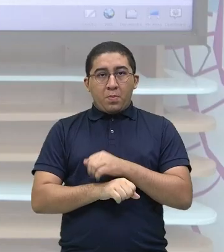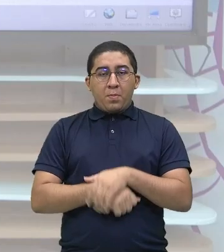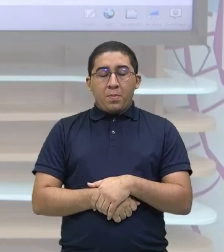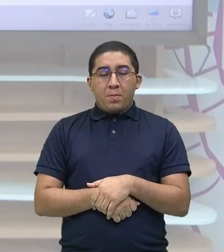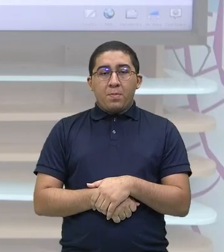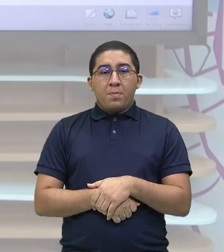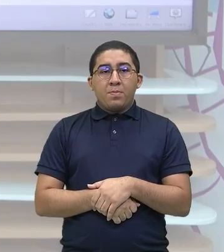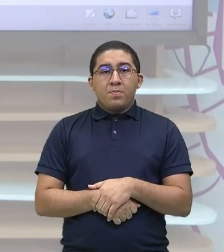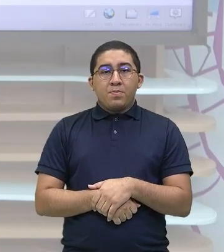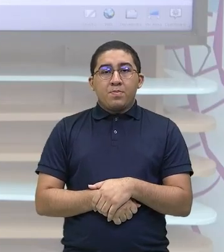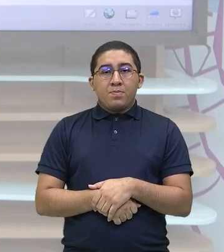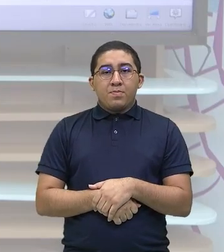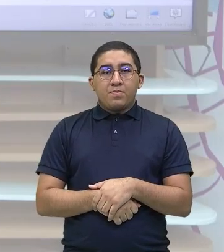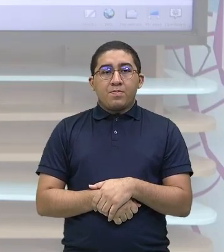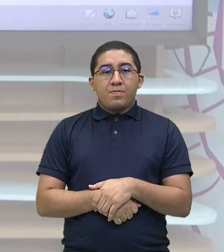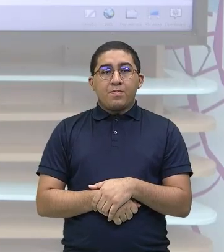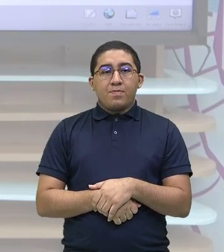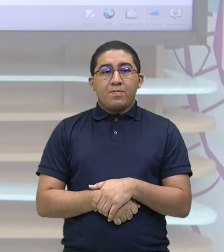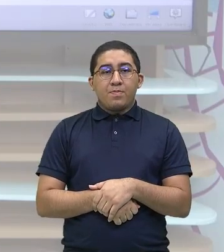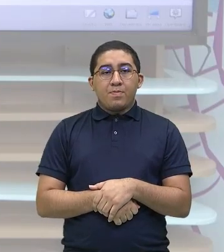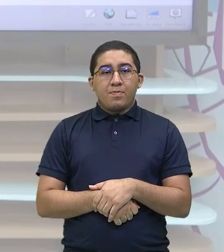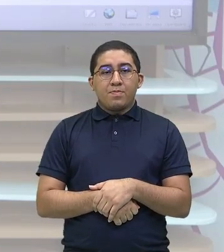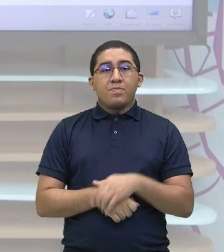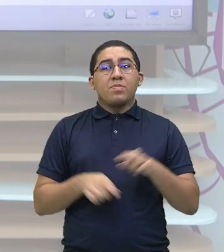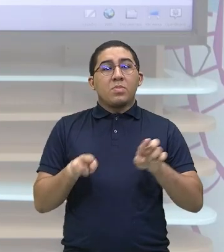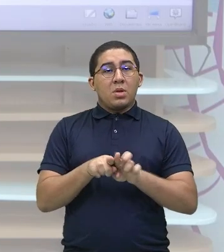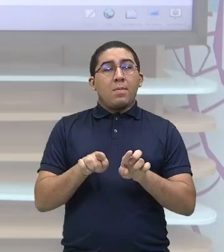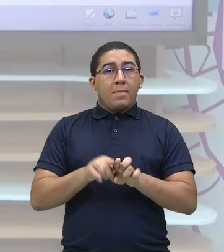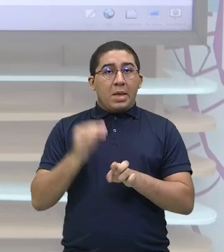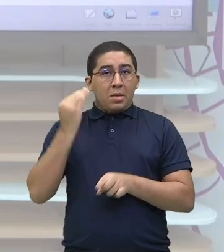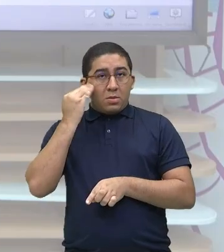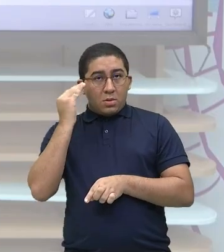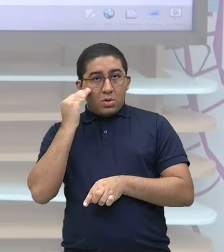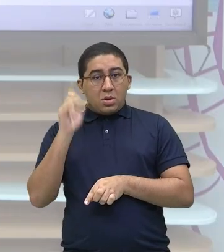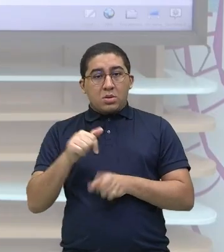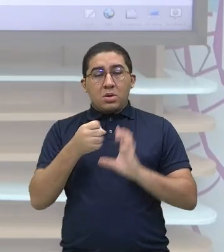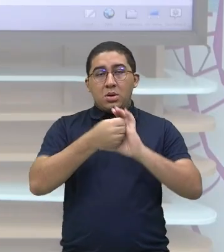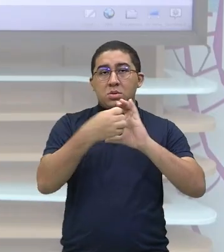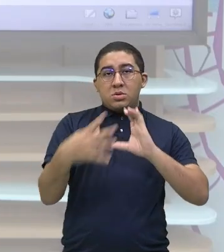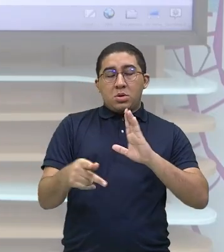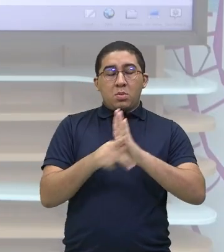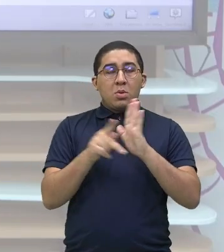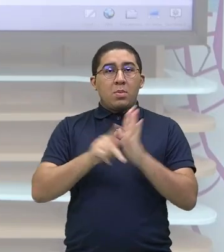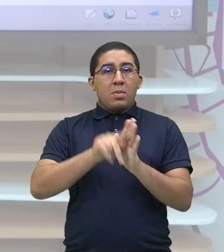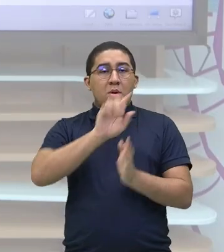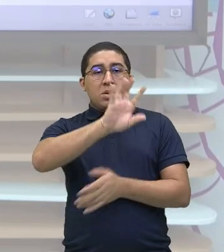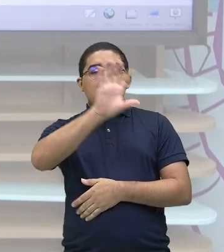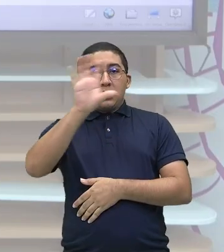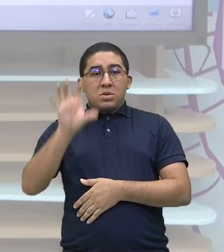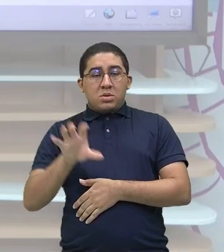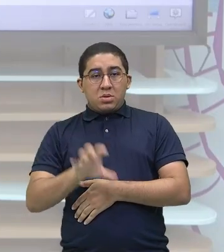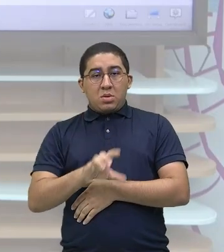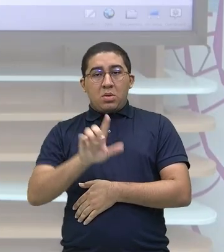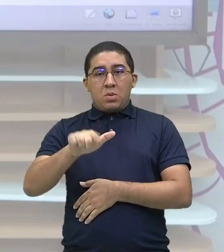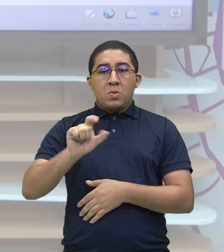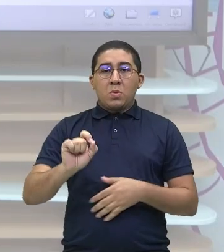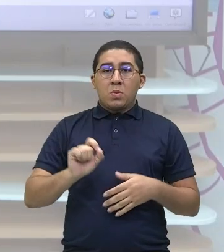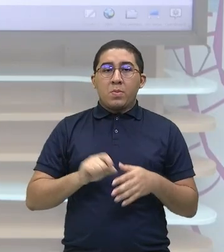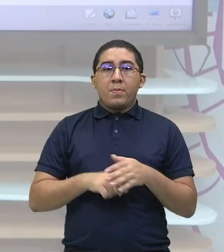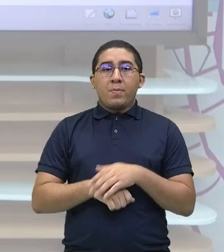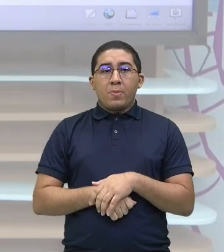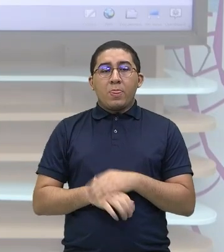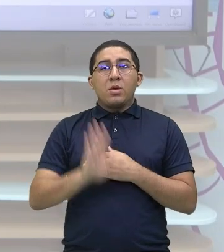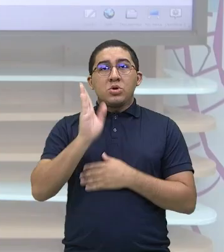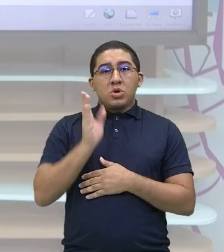aí nós temos, dentro desse processo de regionalização, né, essa regionalização que ela foi